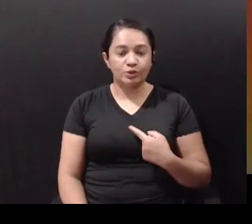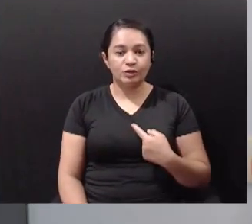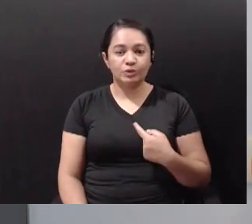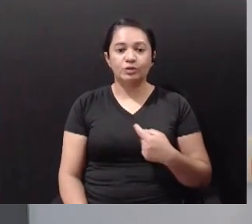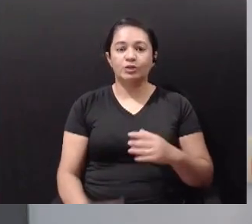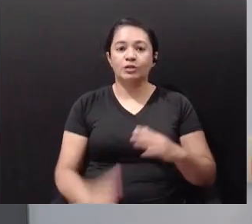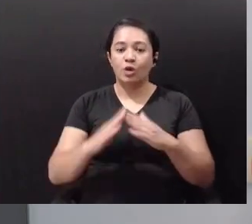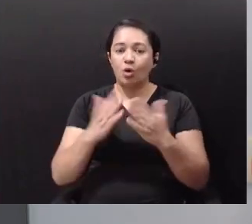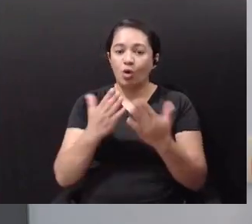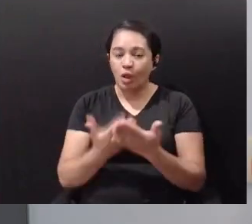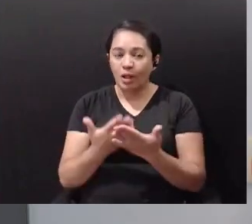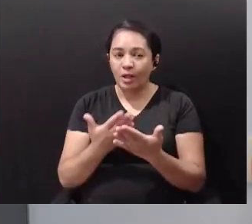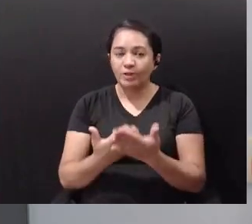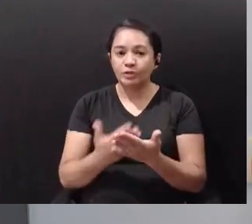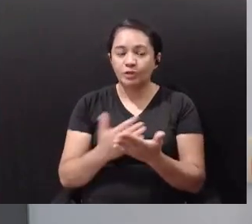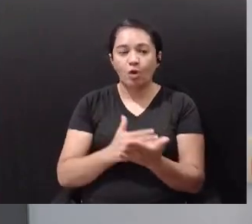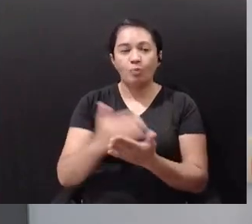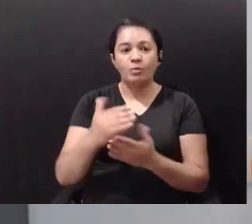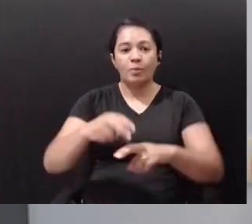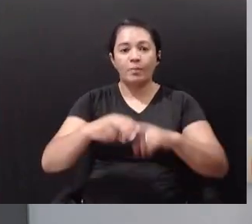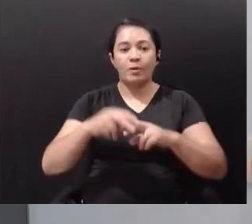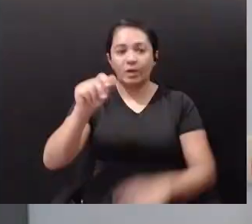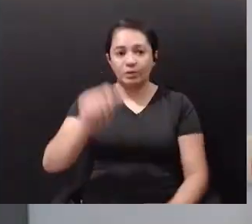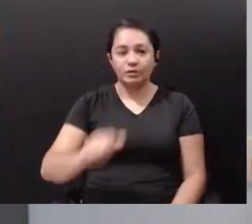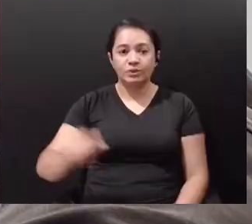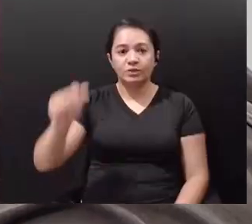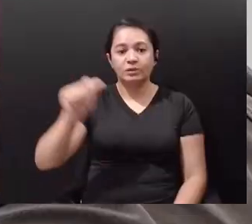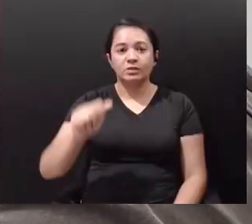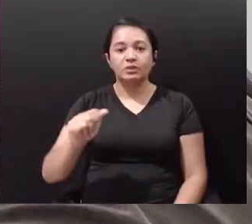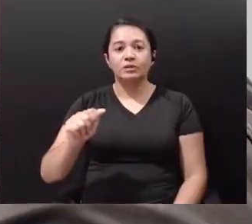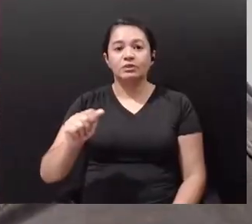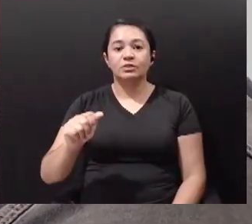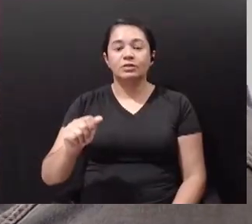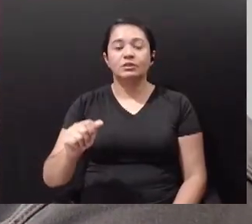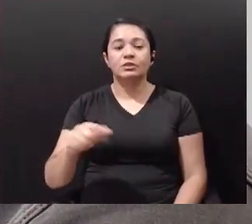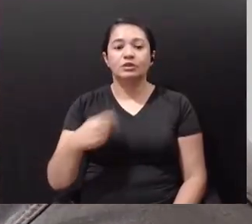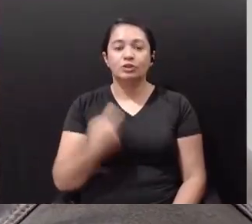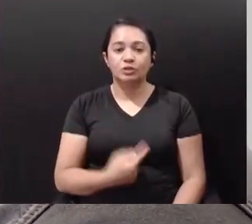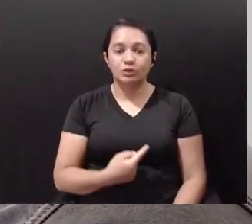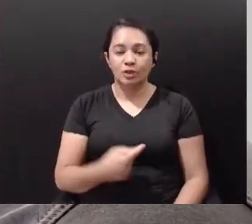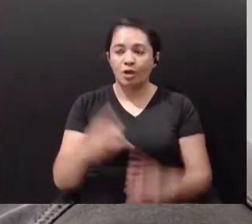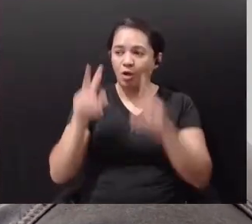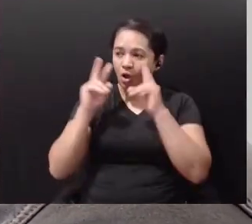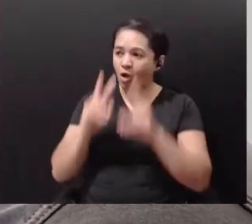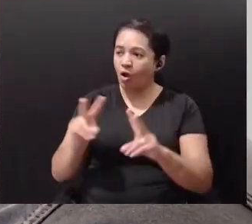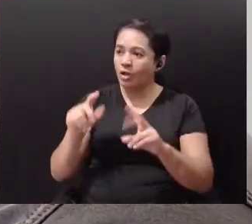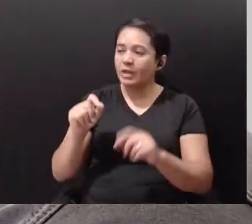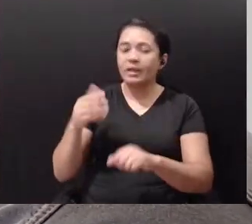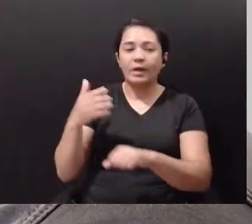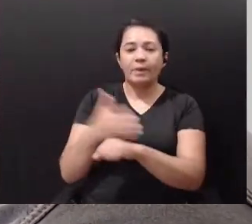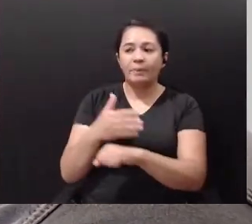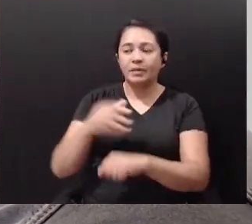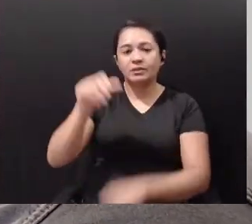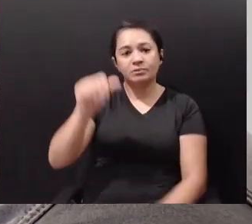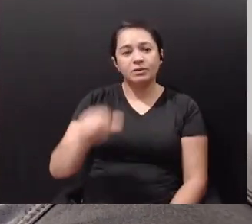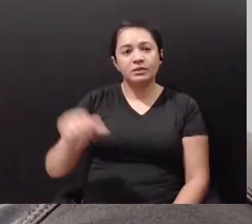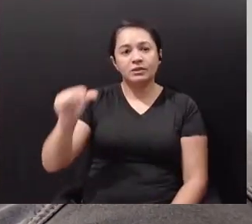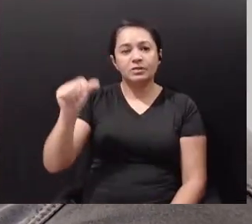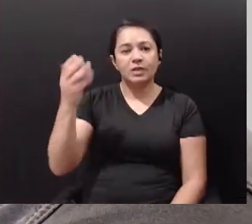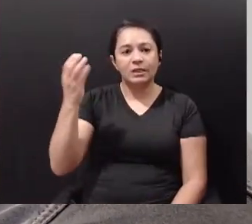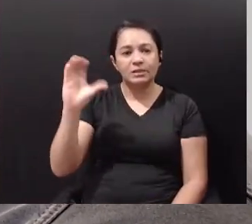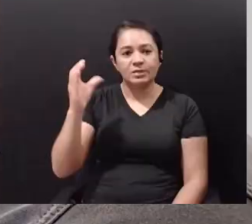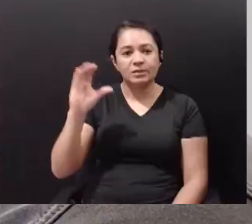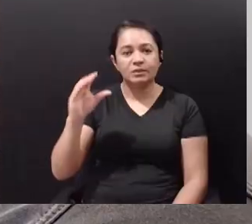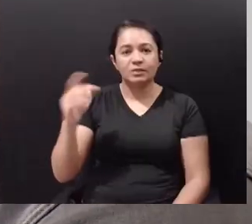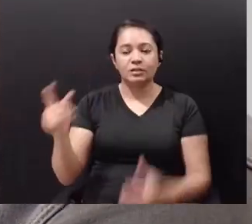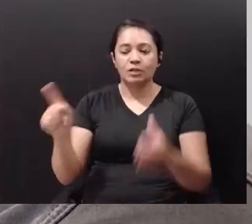a partir da Associação Culta-Ciência, e quando a gente olha quem fazia parte da Associação Culta-Ciência, membros do Partido